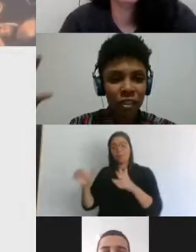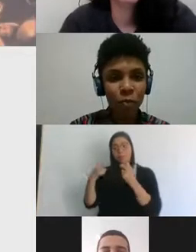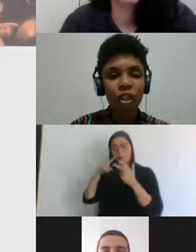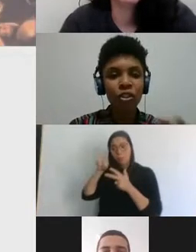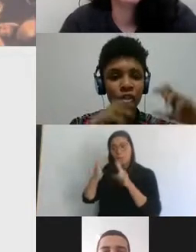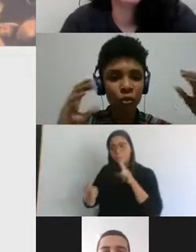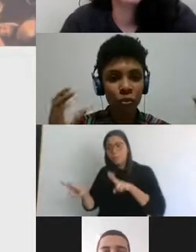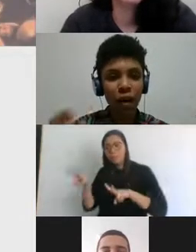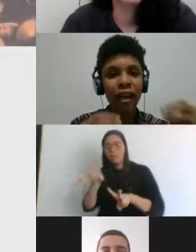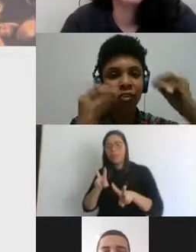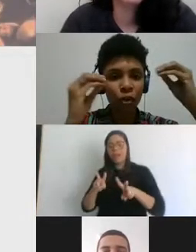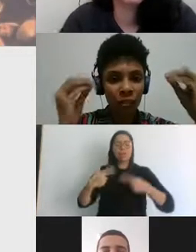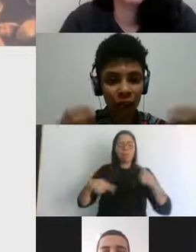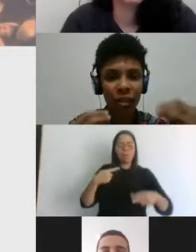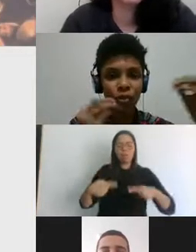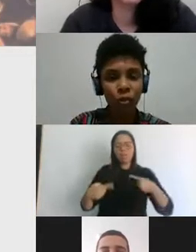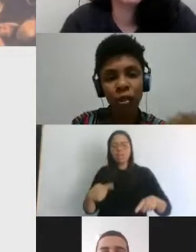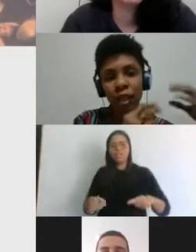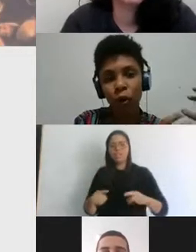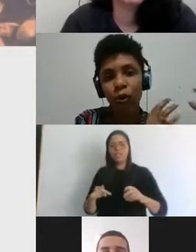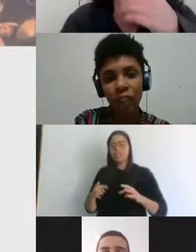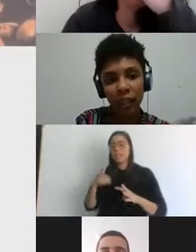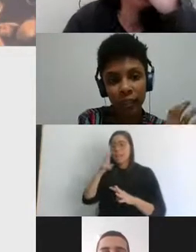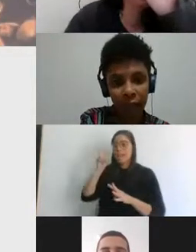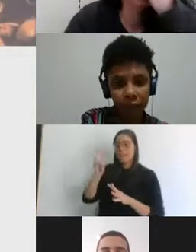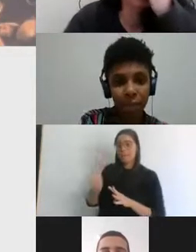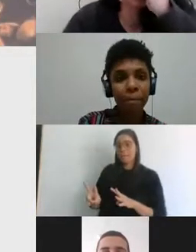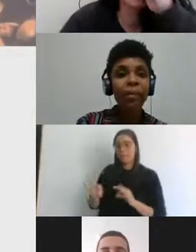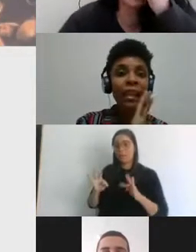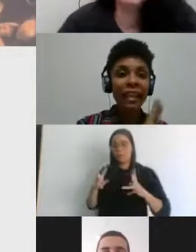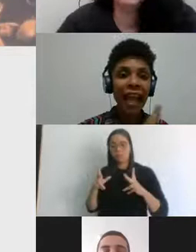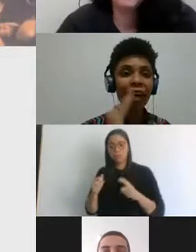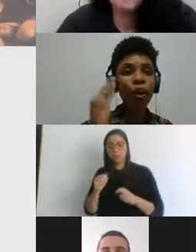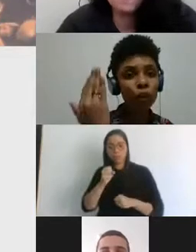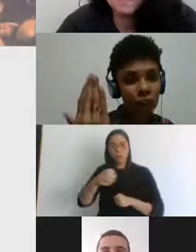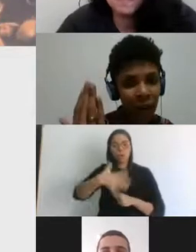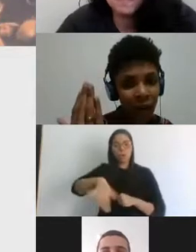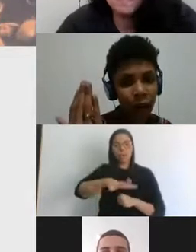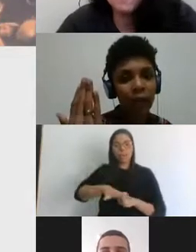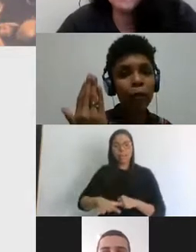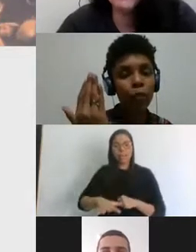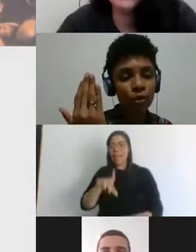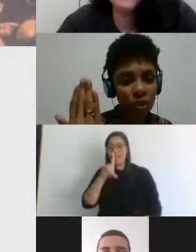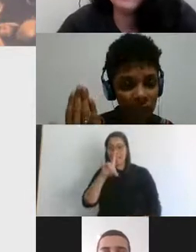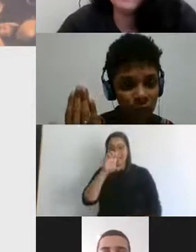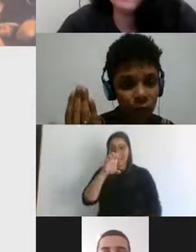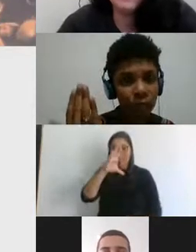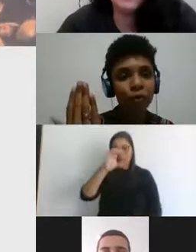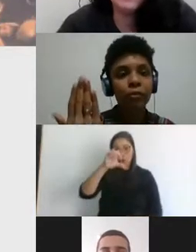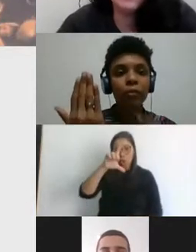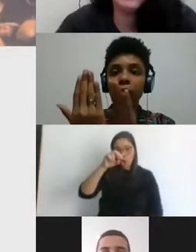instâncias políticas e tudo mais de olhar para as estruturas da colonialidade de Colonial é um